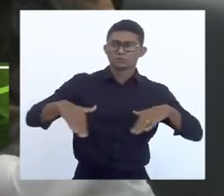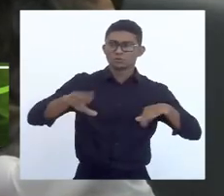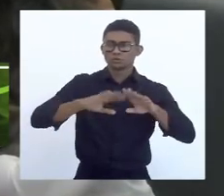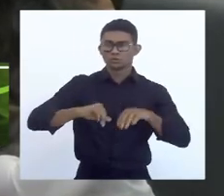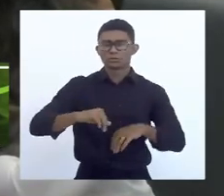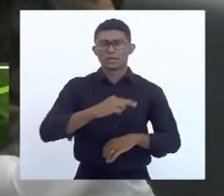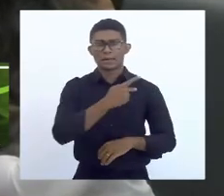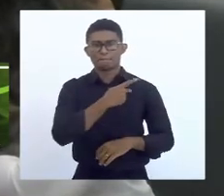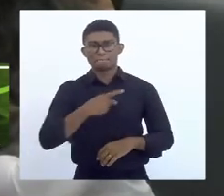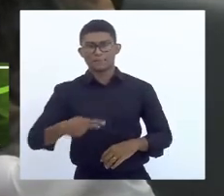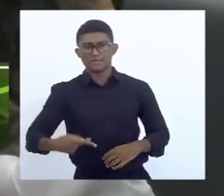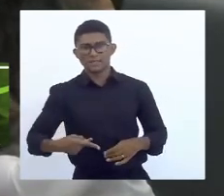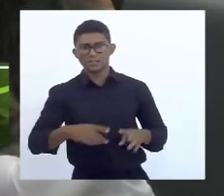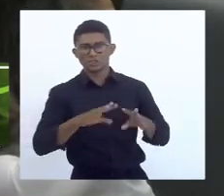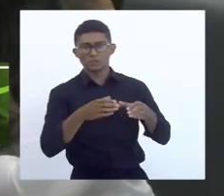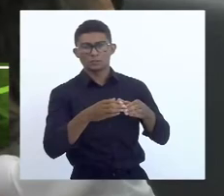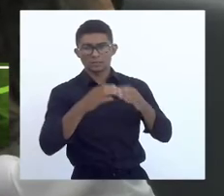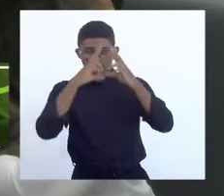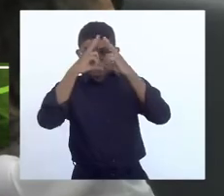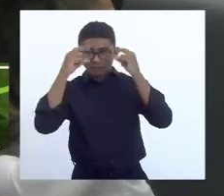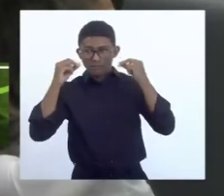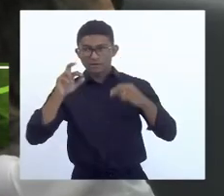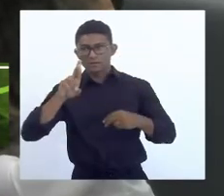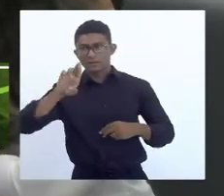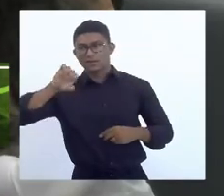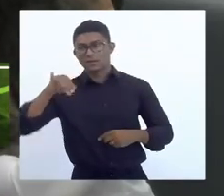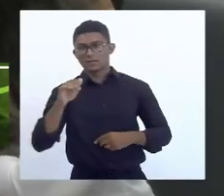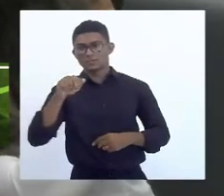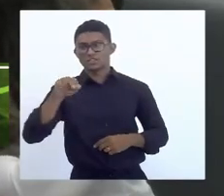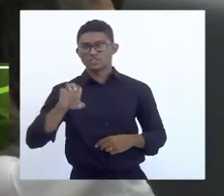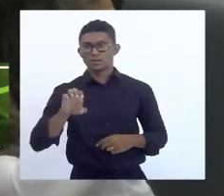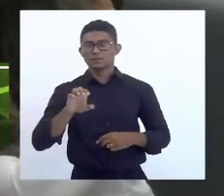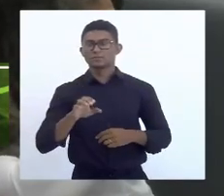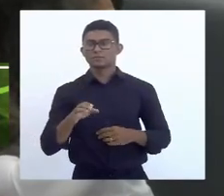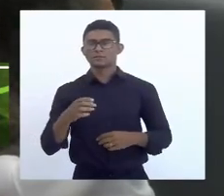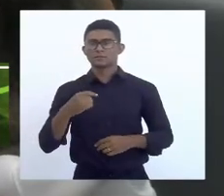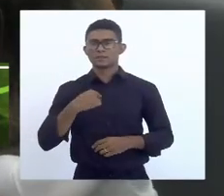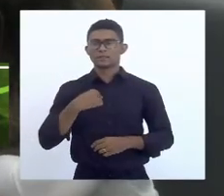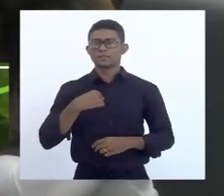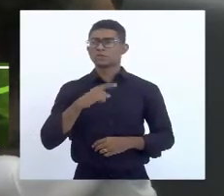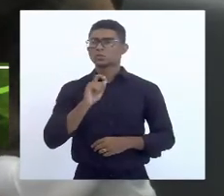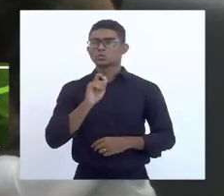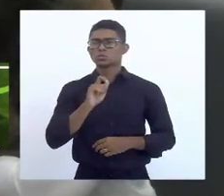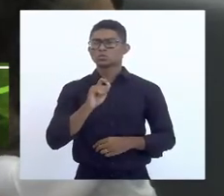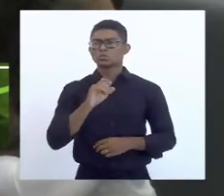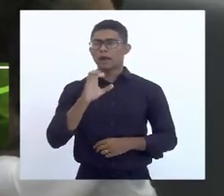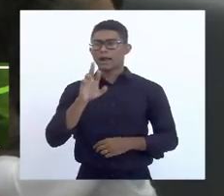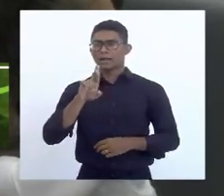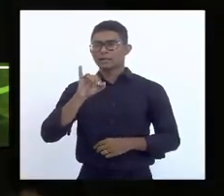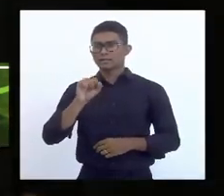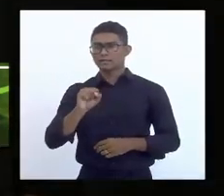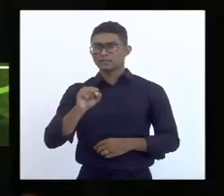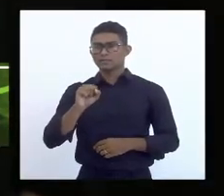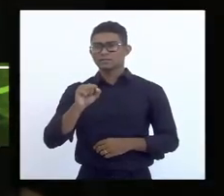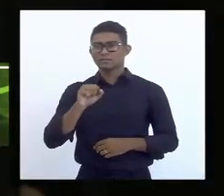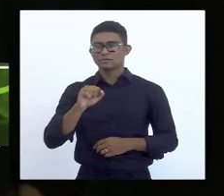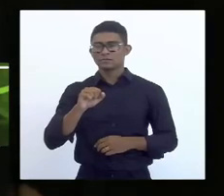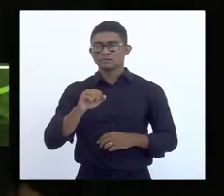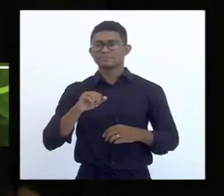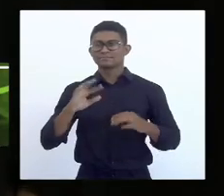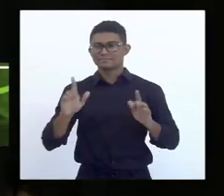da comissão, enfermeira Rejane, vice, Renata. Eu sou a Cris Gêmeas, ao lado de Ana Cris Gêmeas.